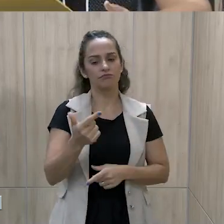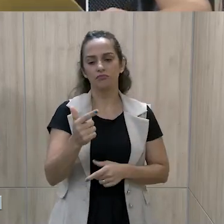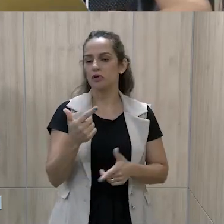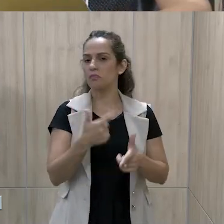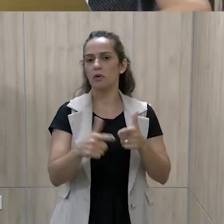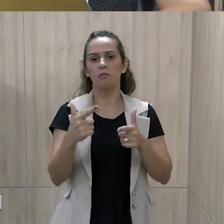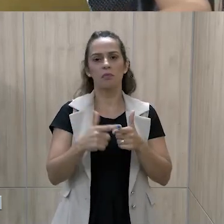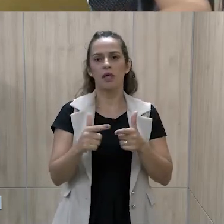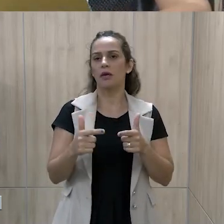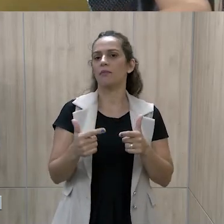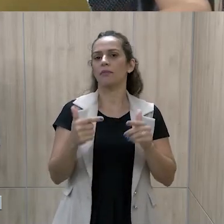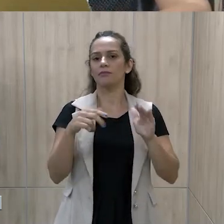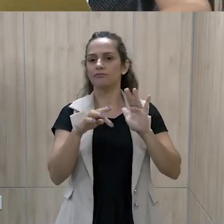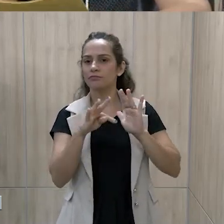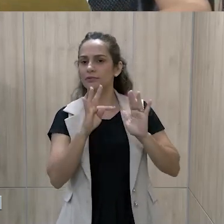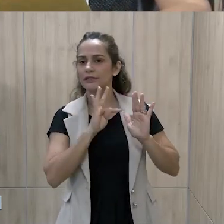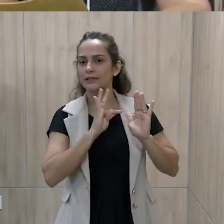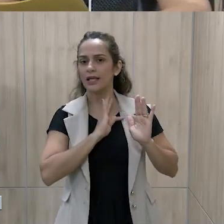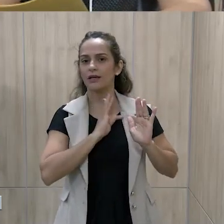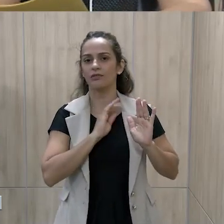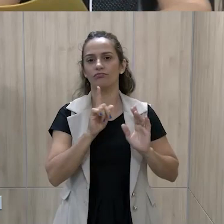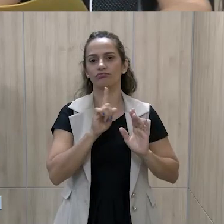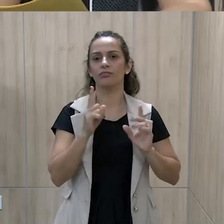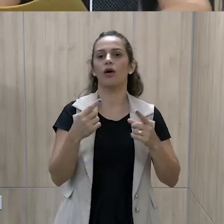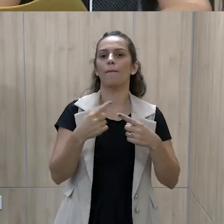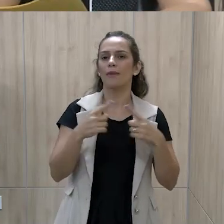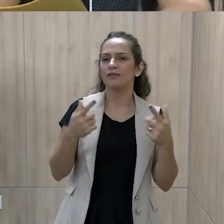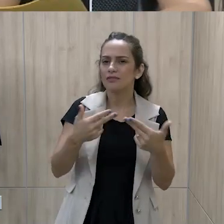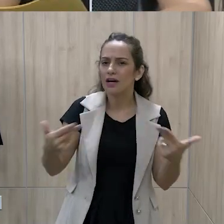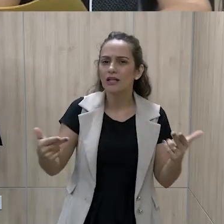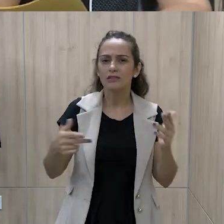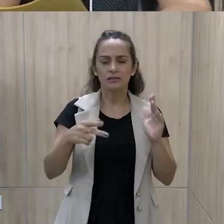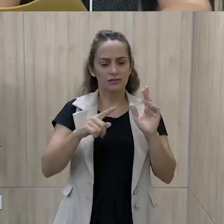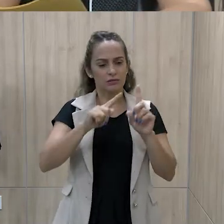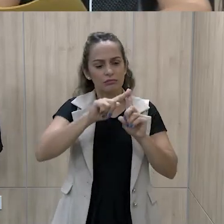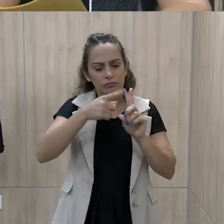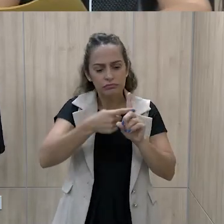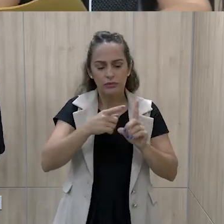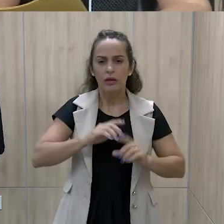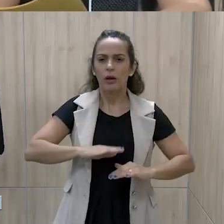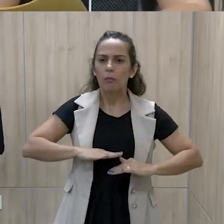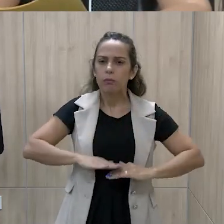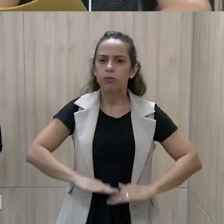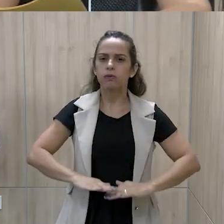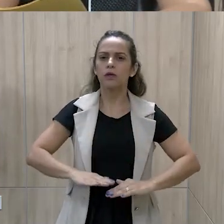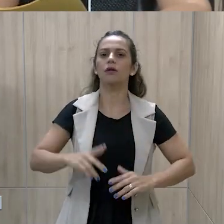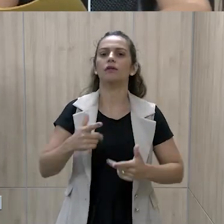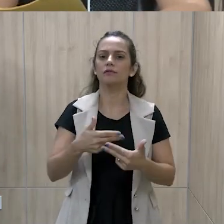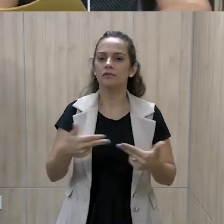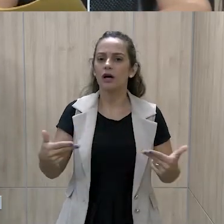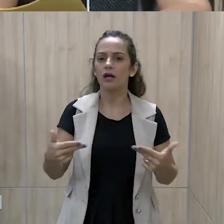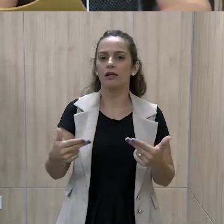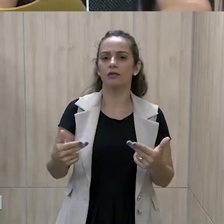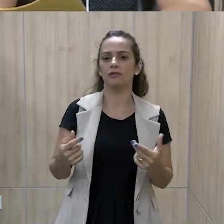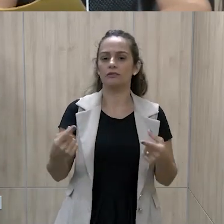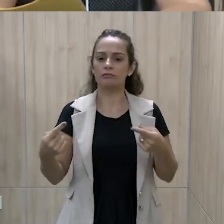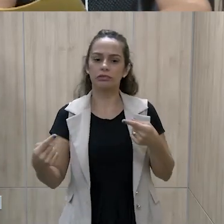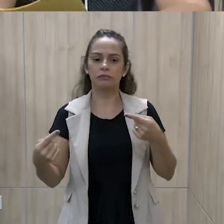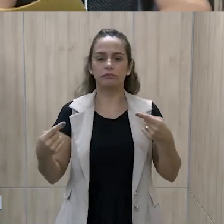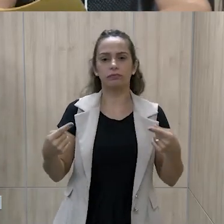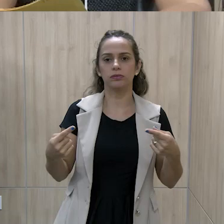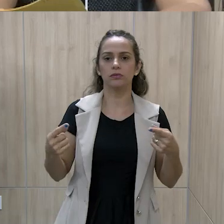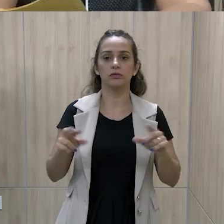o projeto não tem nenhuma questão técnica mas hoje com tanta situação de aborto e que a gente vê um posicionamento totalmente